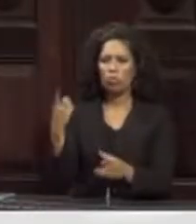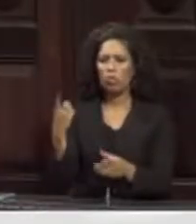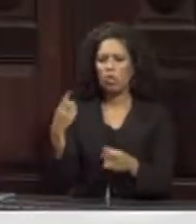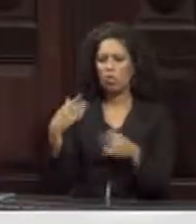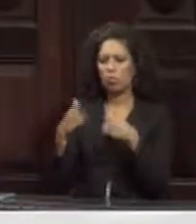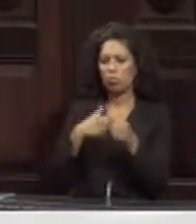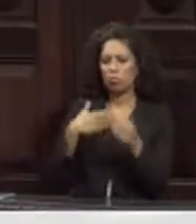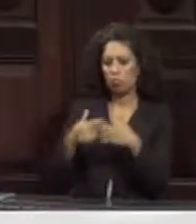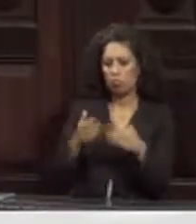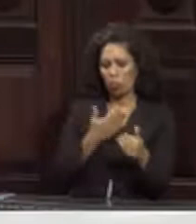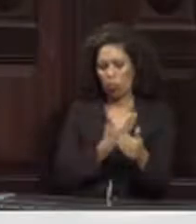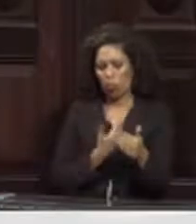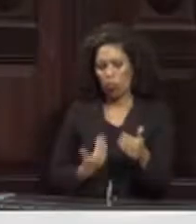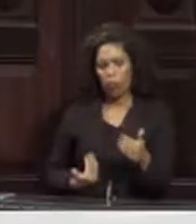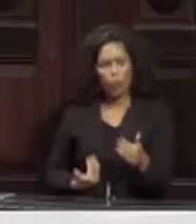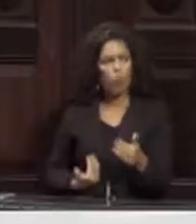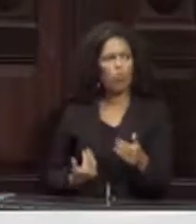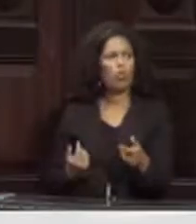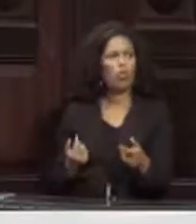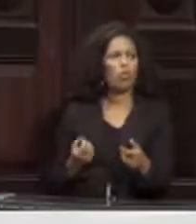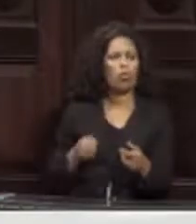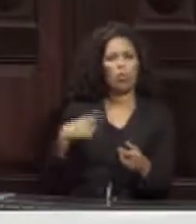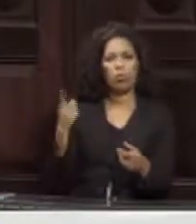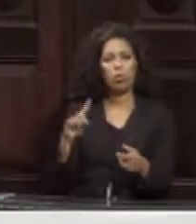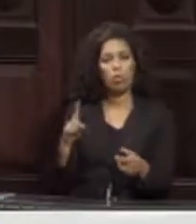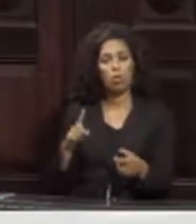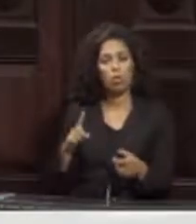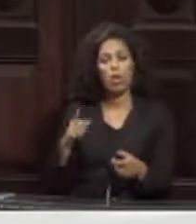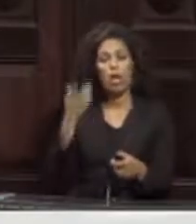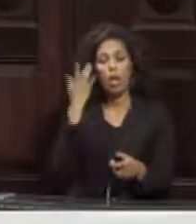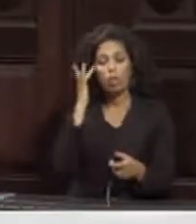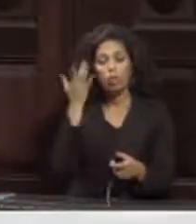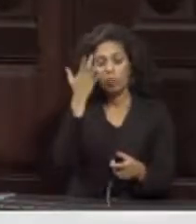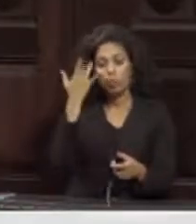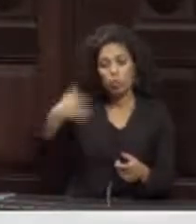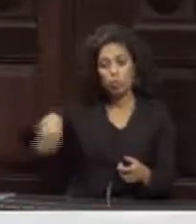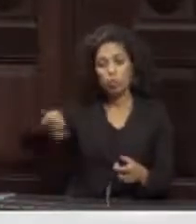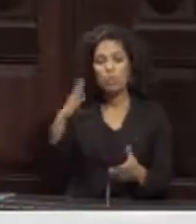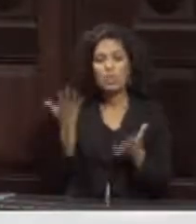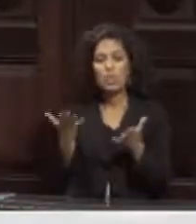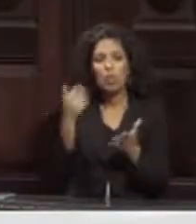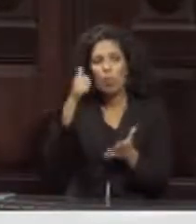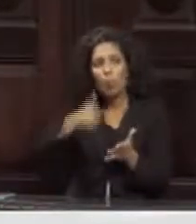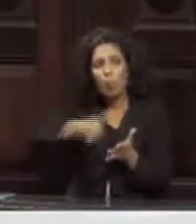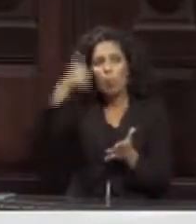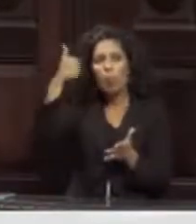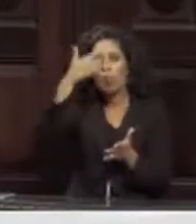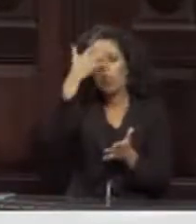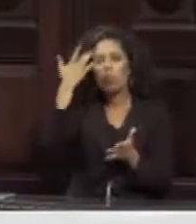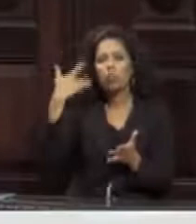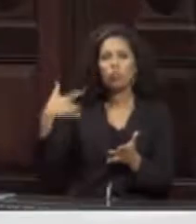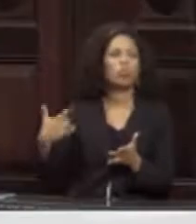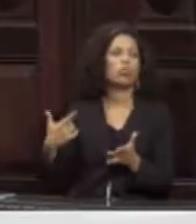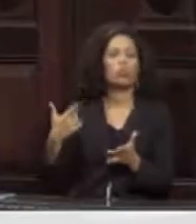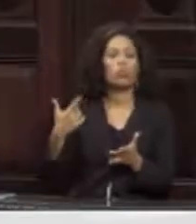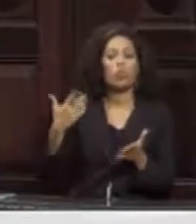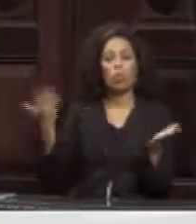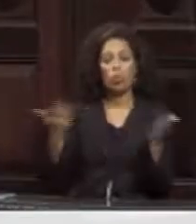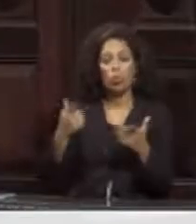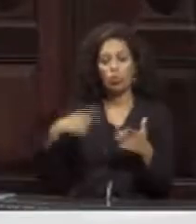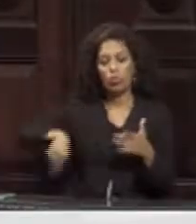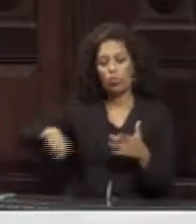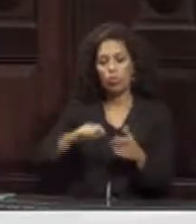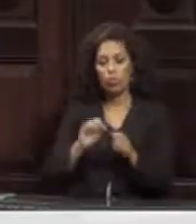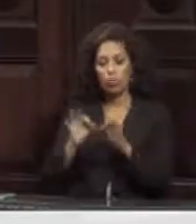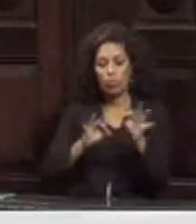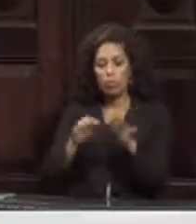governo, eu acho que todos aqui querem o melhor para o povo do Estado do Rio de Janeiro. E o melhor que a gente pode fazer para o povo do